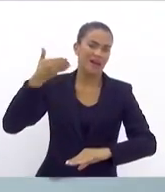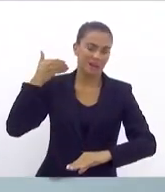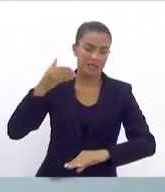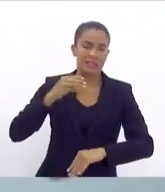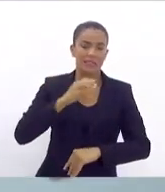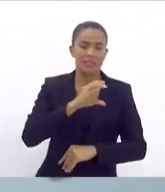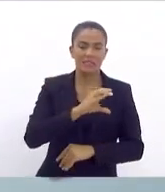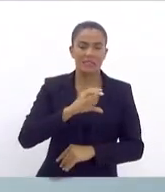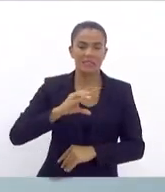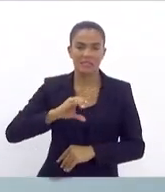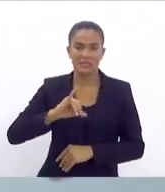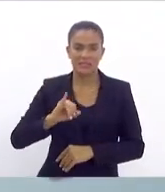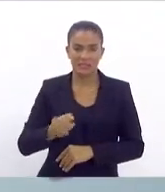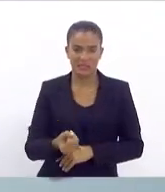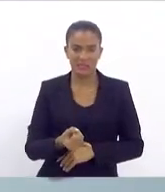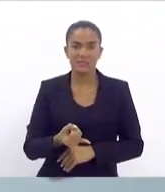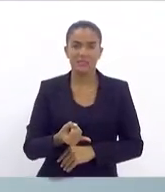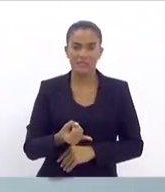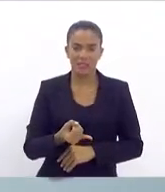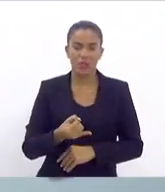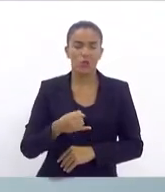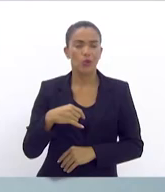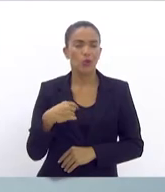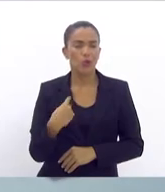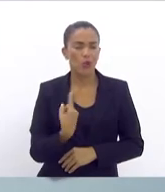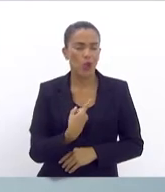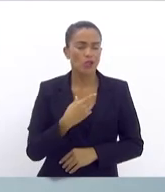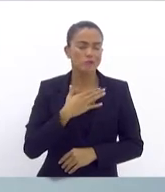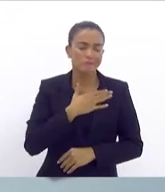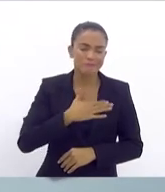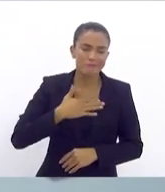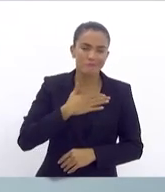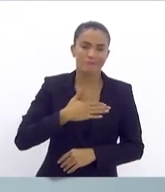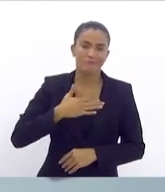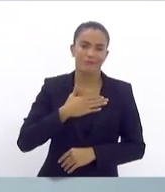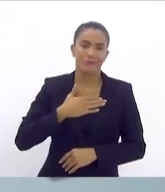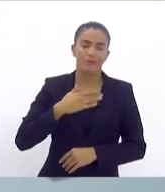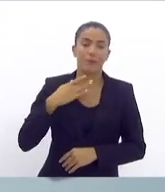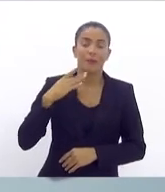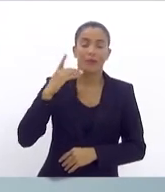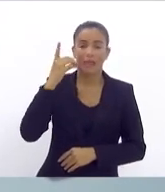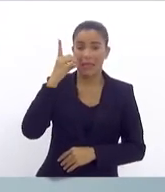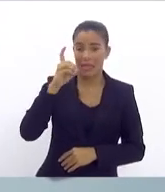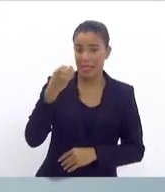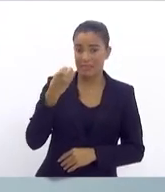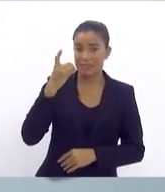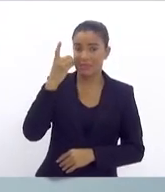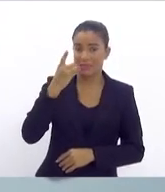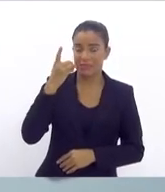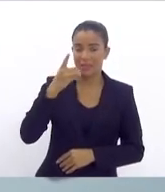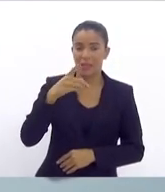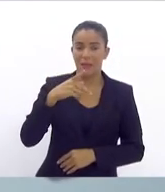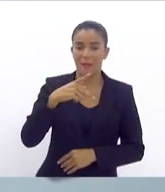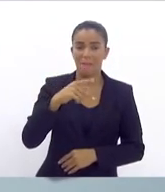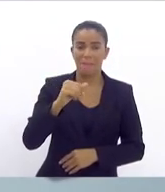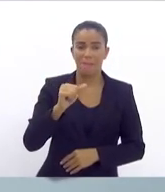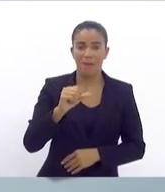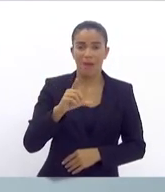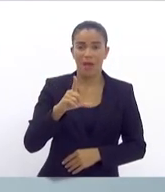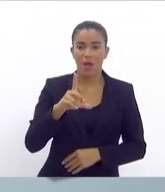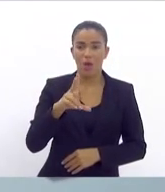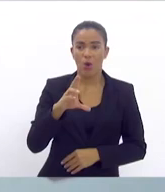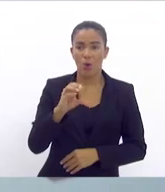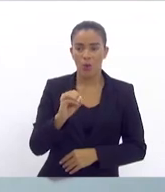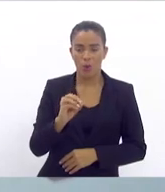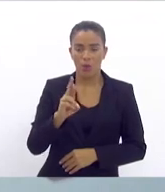CCJ. Então, o nosso querido ex-deputado Paulo Ramos fez uma emenda constitucional